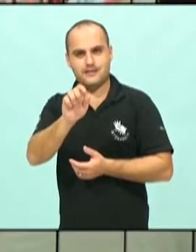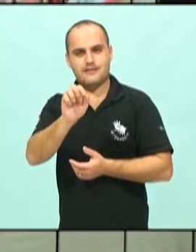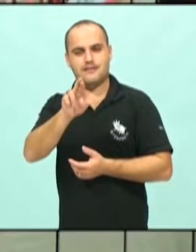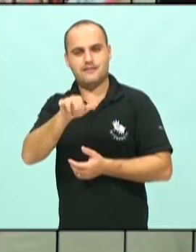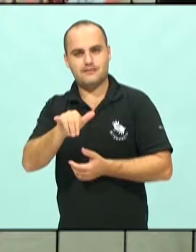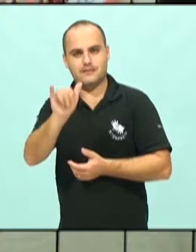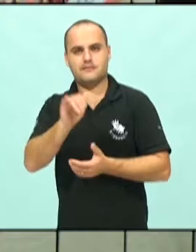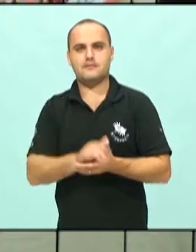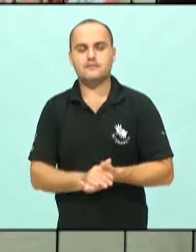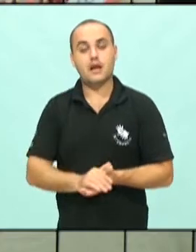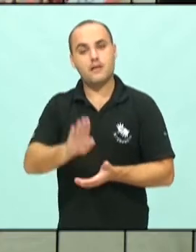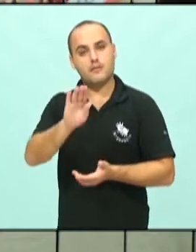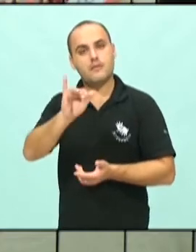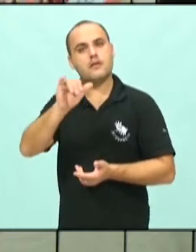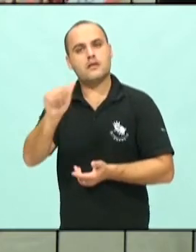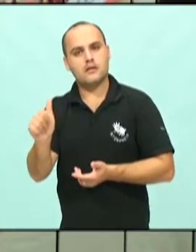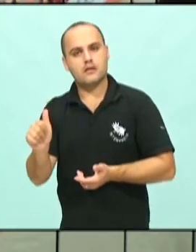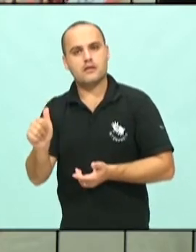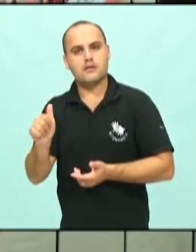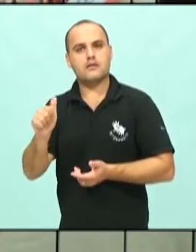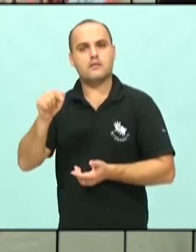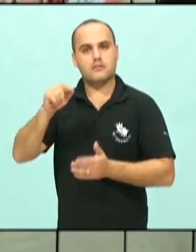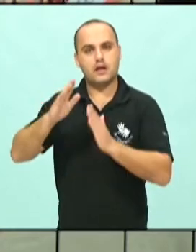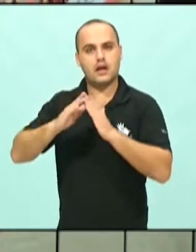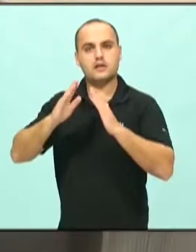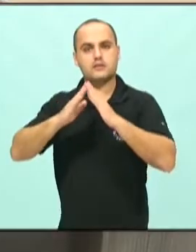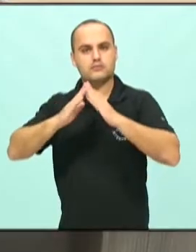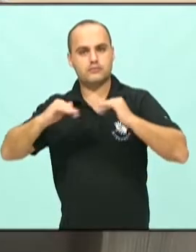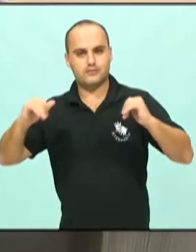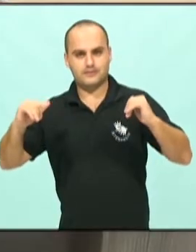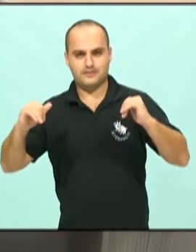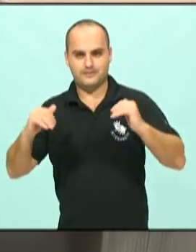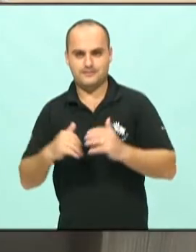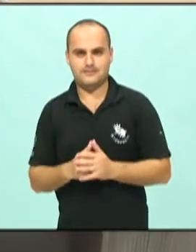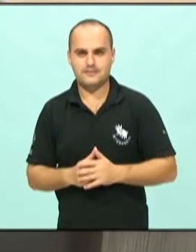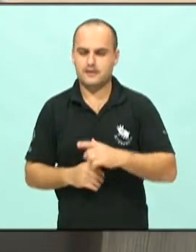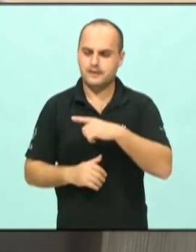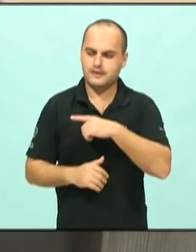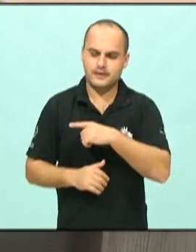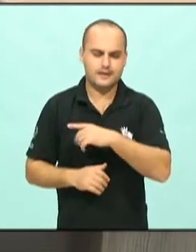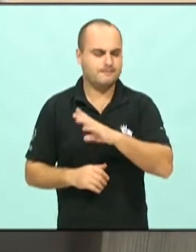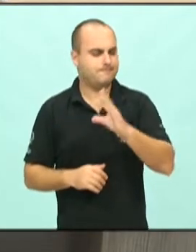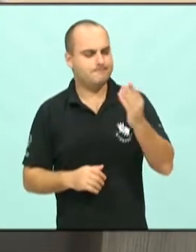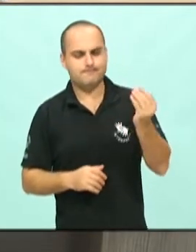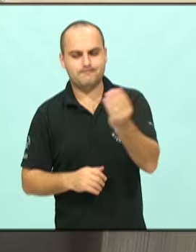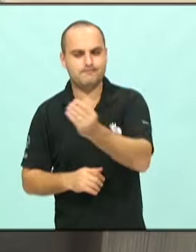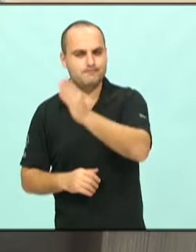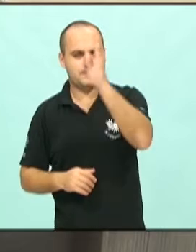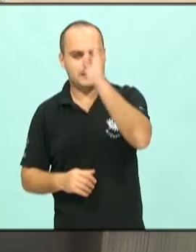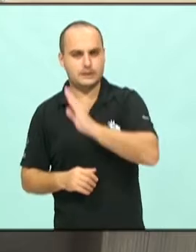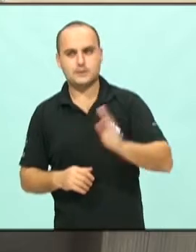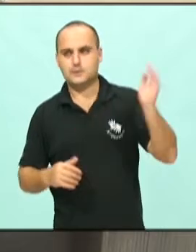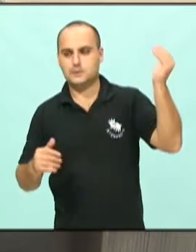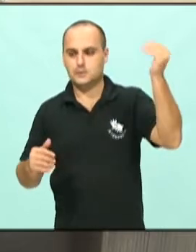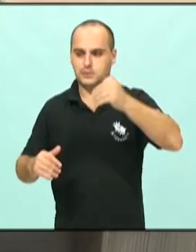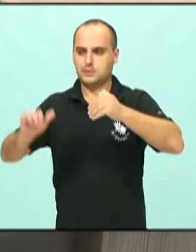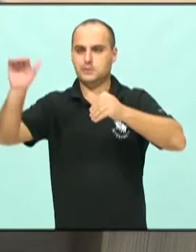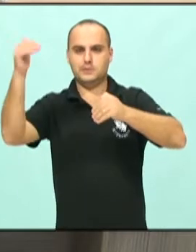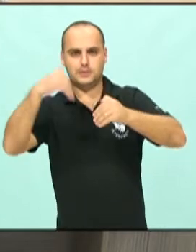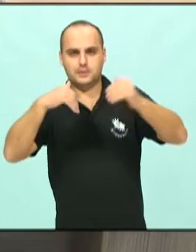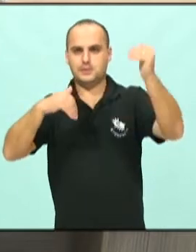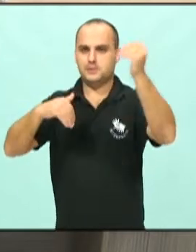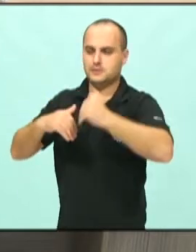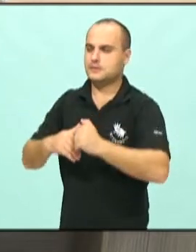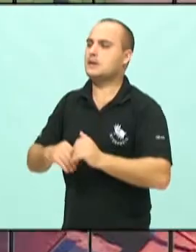E a Bia Barros é uma cantora carioca que mora em Brusque. Então tem de tudo que é lugar do Brasil espalhado, né? Tempero brasileiro. É um